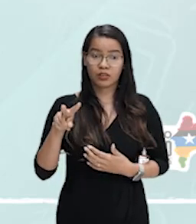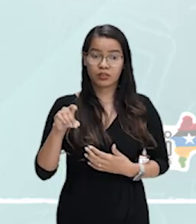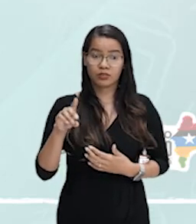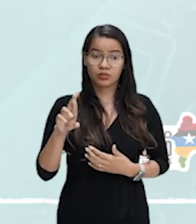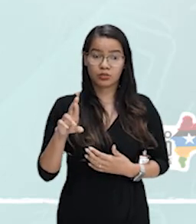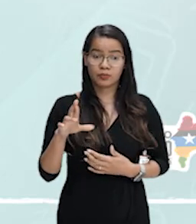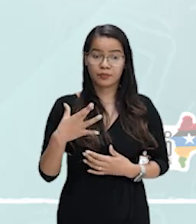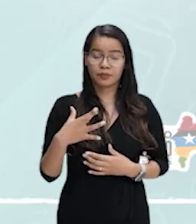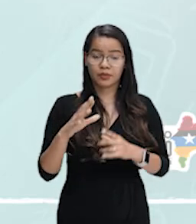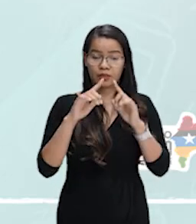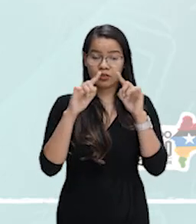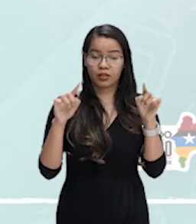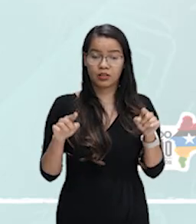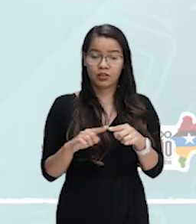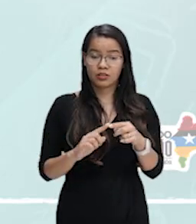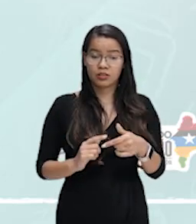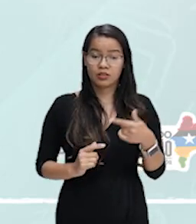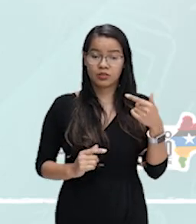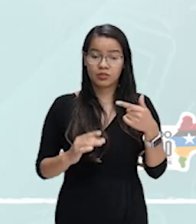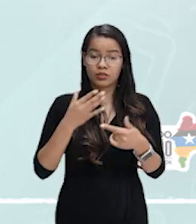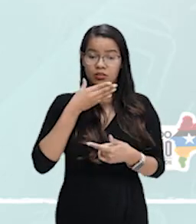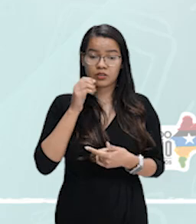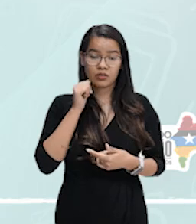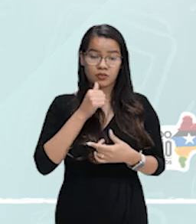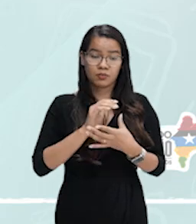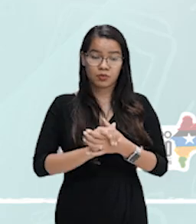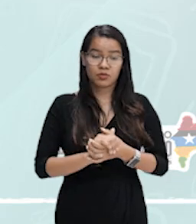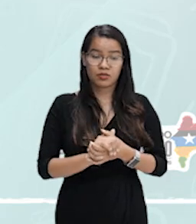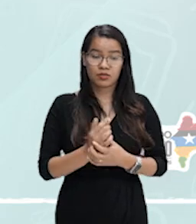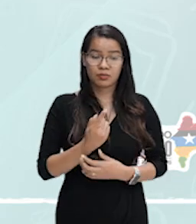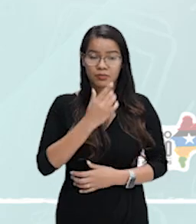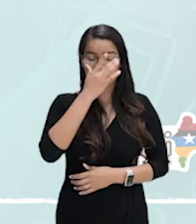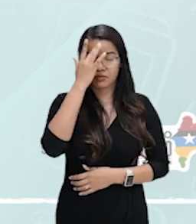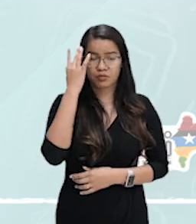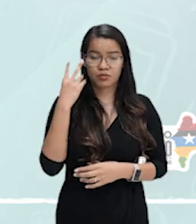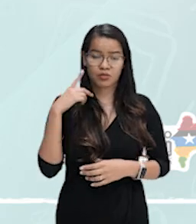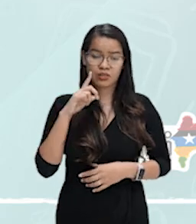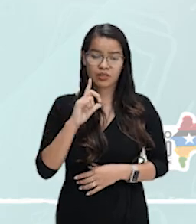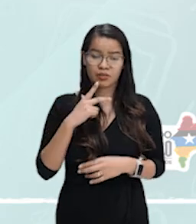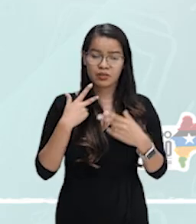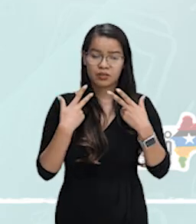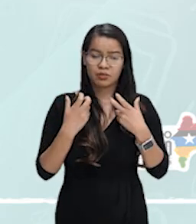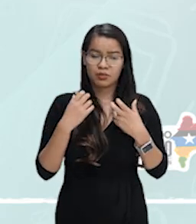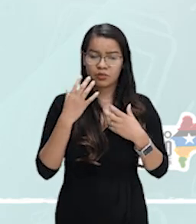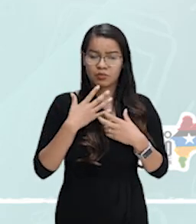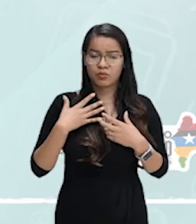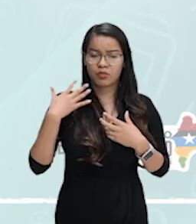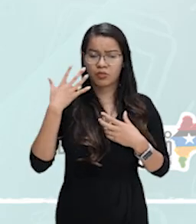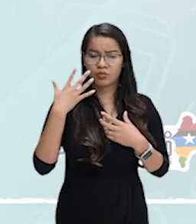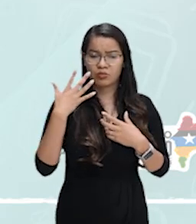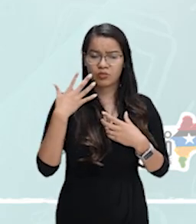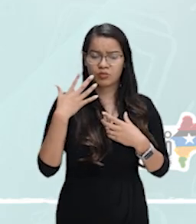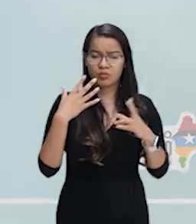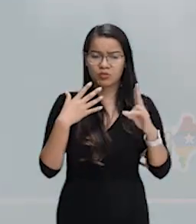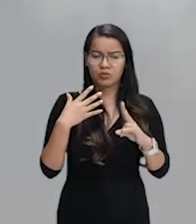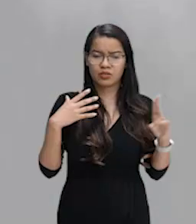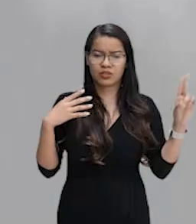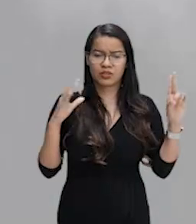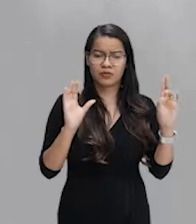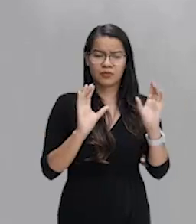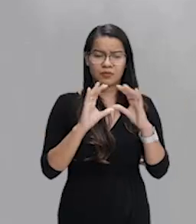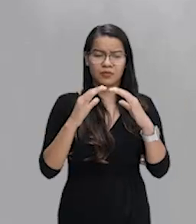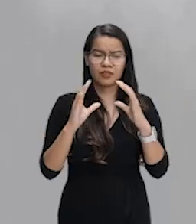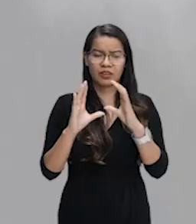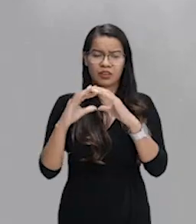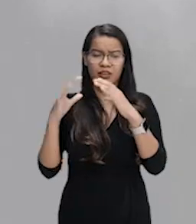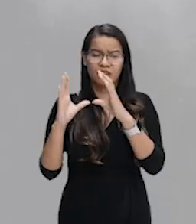da segunda esposa dele. Alguém consegue perceber o rosto da mulher? Certo. Aí ele coloca esferas como se fossem planetas.